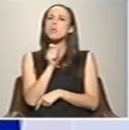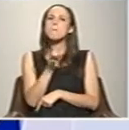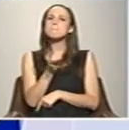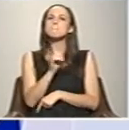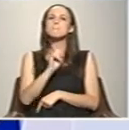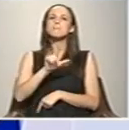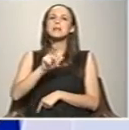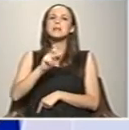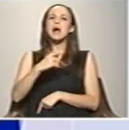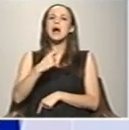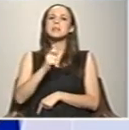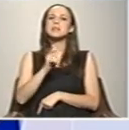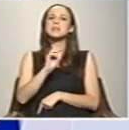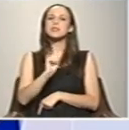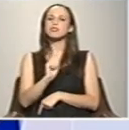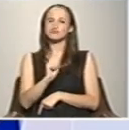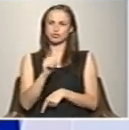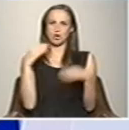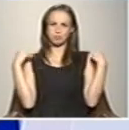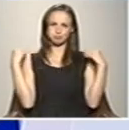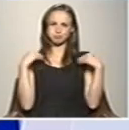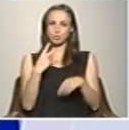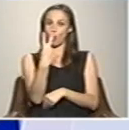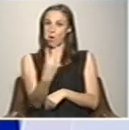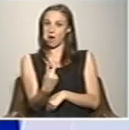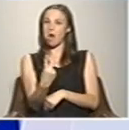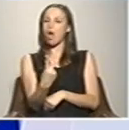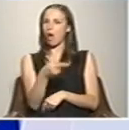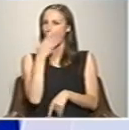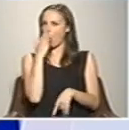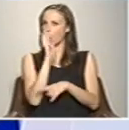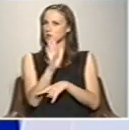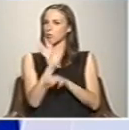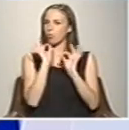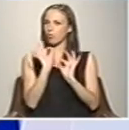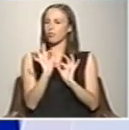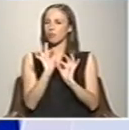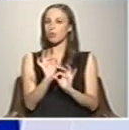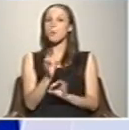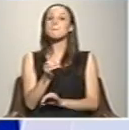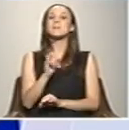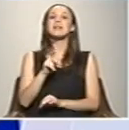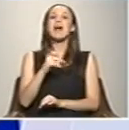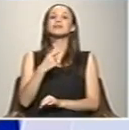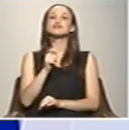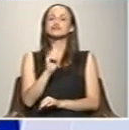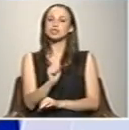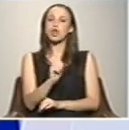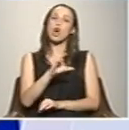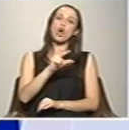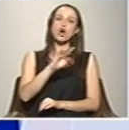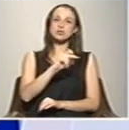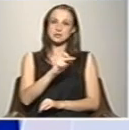Civil foi ter com dois atletas que são um exemplo nesta modalidade, o Pilates, a Rosa e o Oscar. Vamos